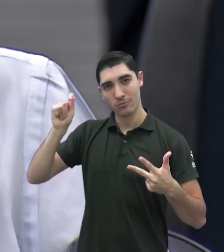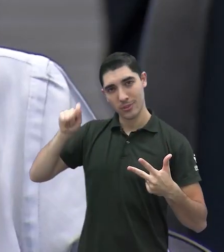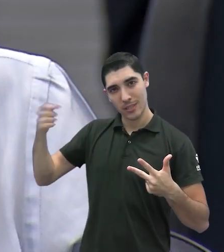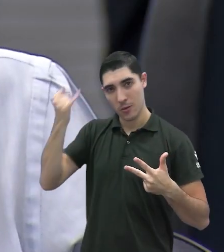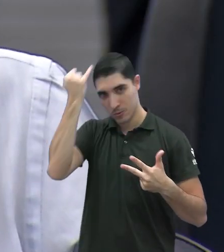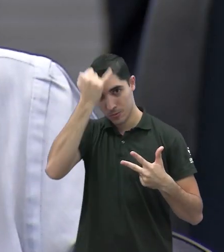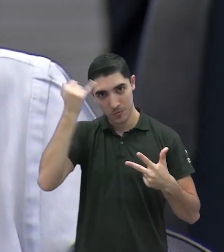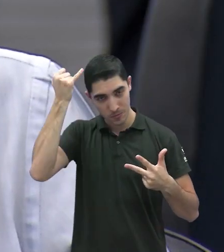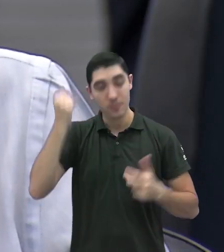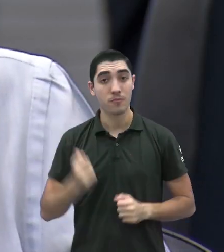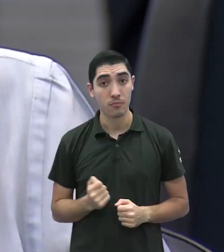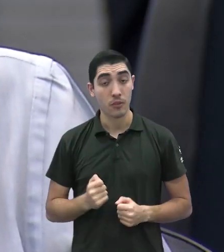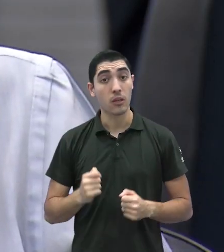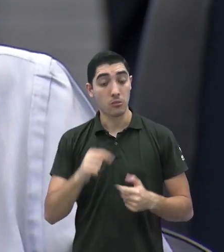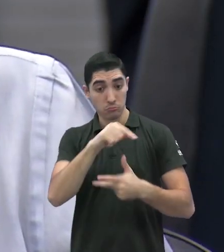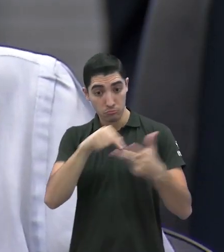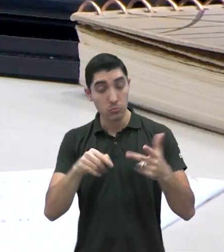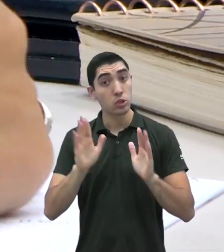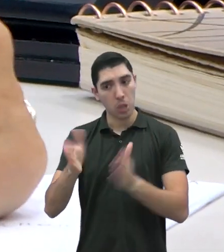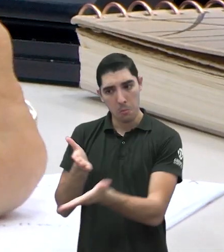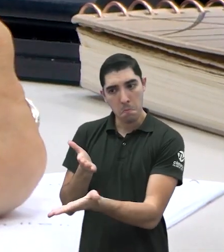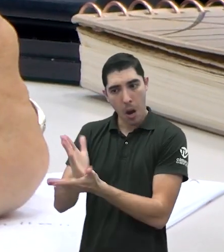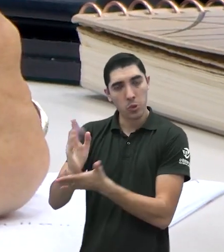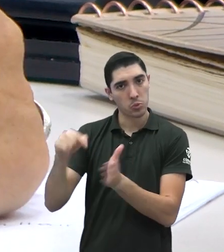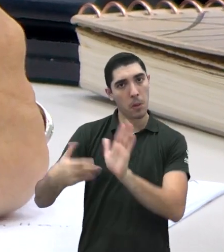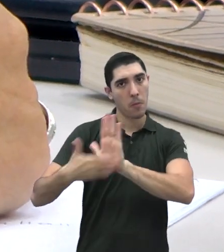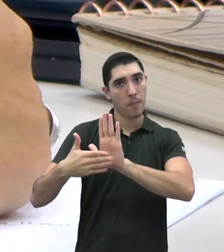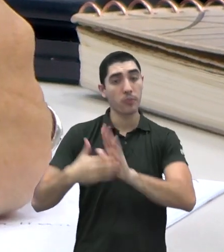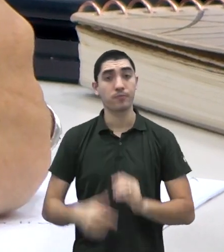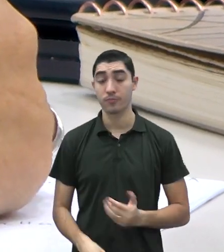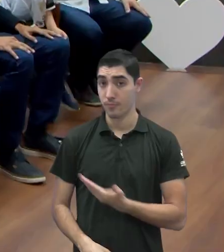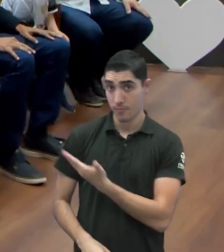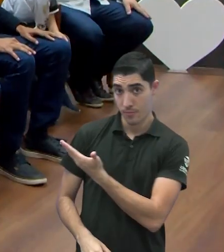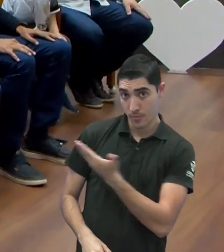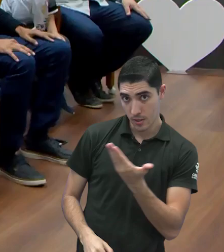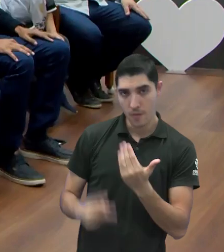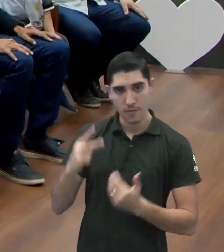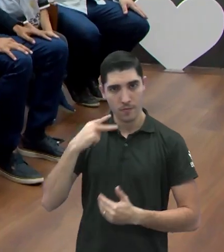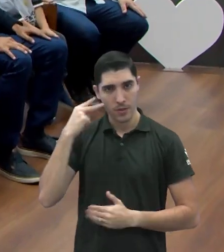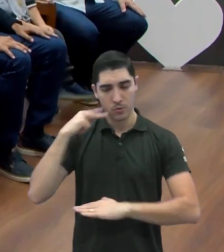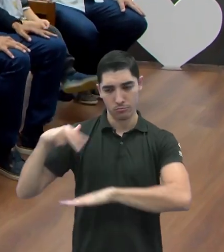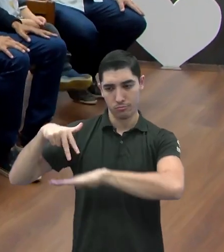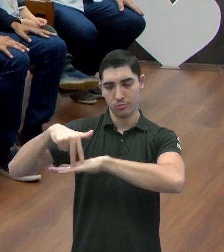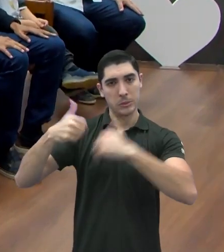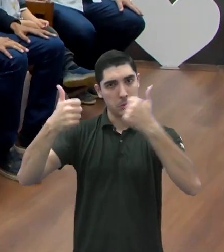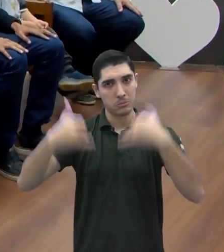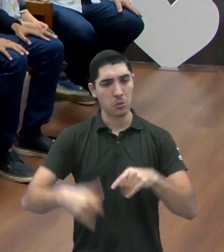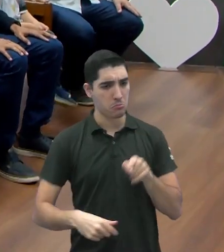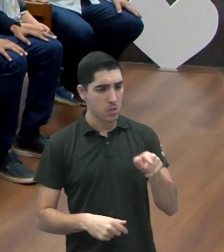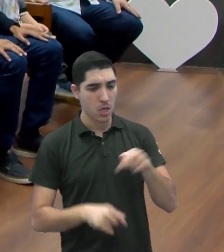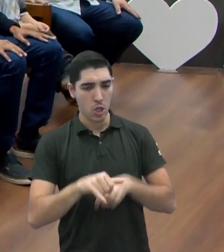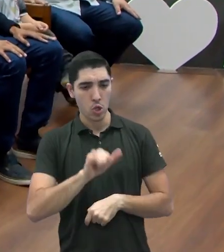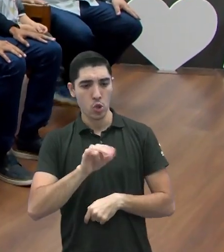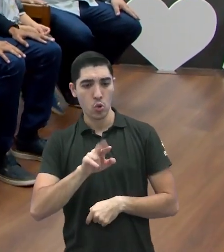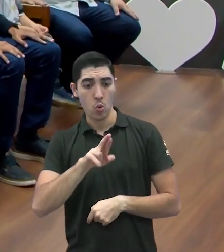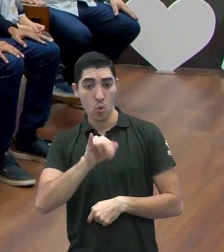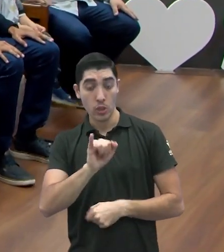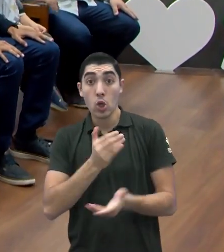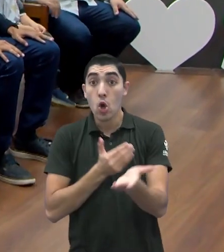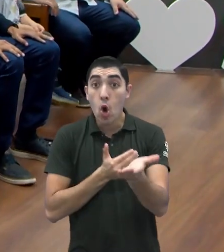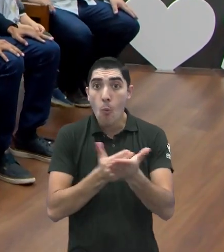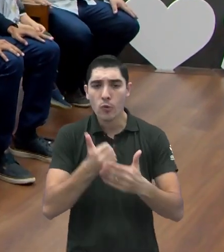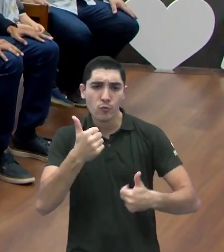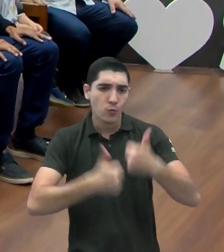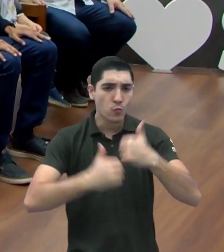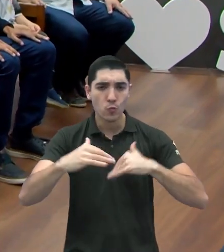do ex-vereador Dr. José Cláudio e foi aprovada em plenário. Os parlamentares ressaltaram o fato de Yuri ter